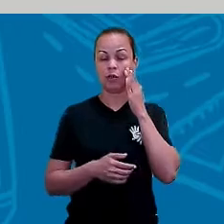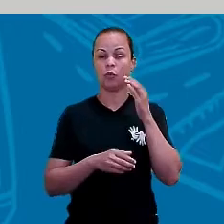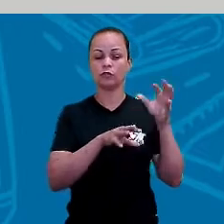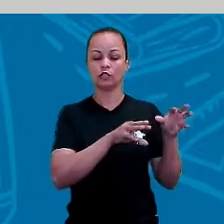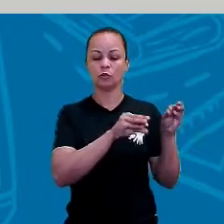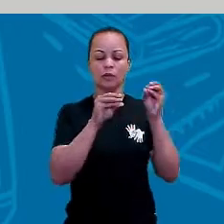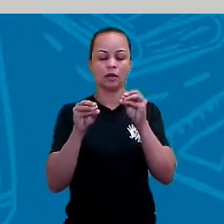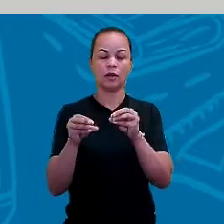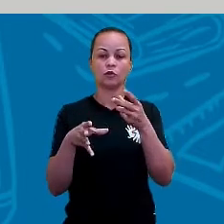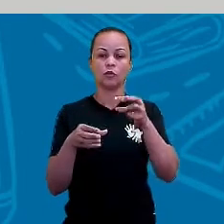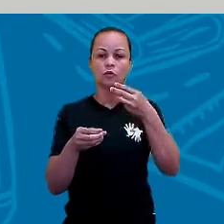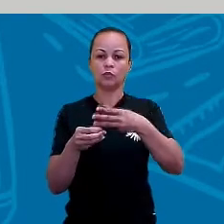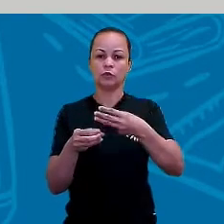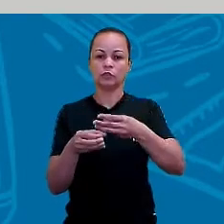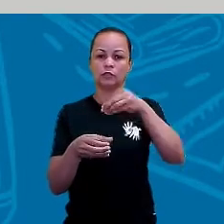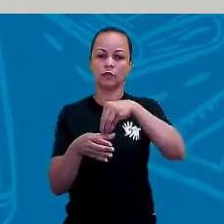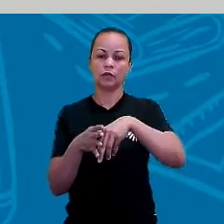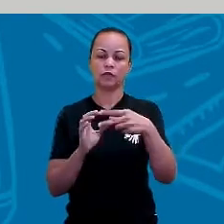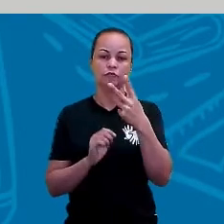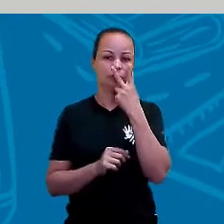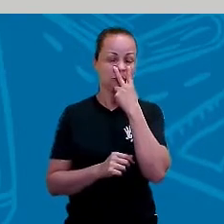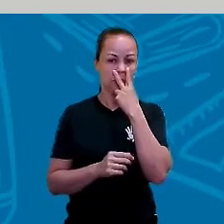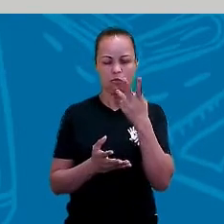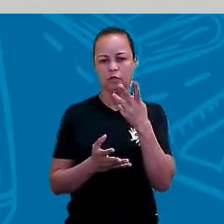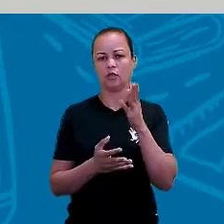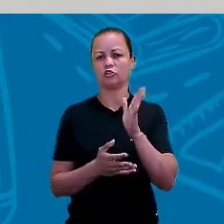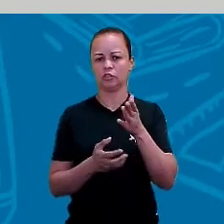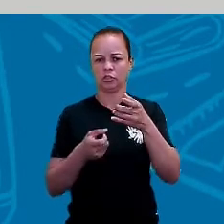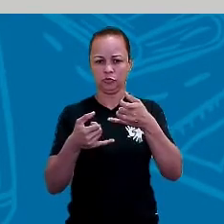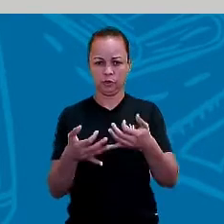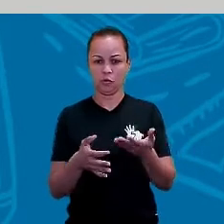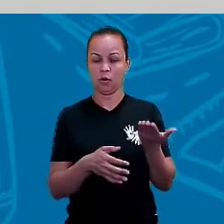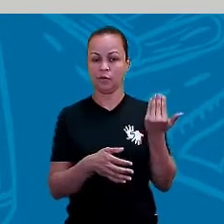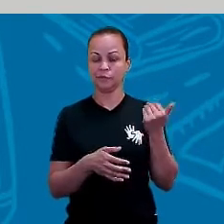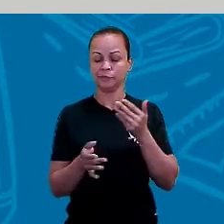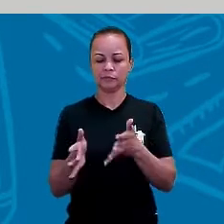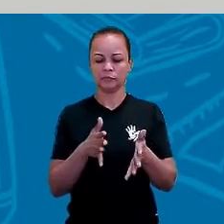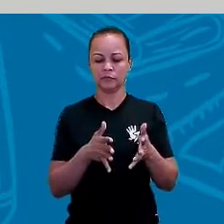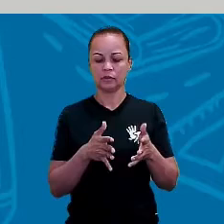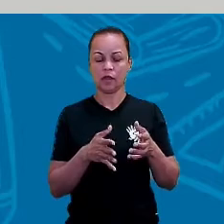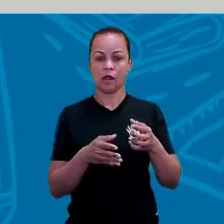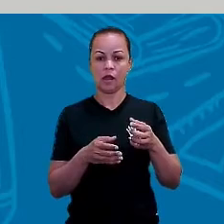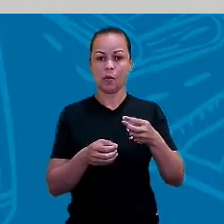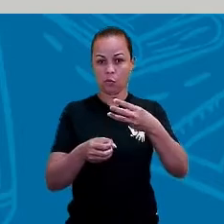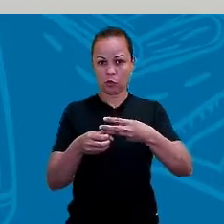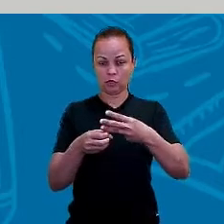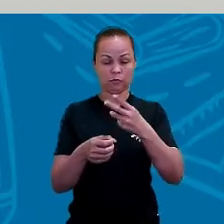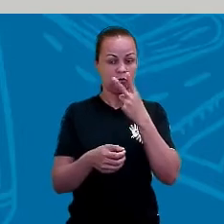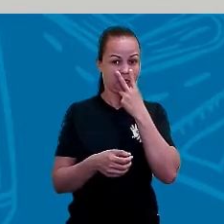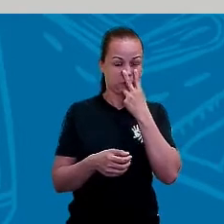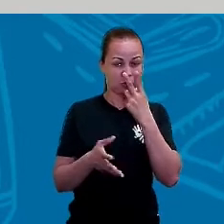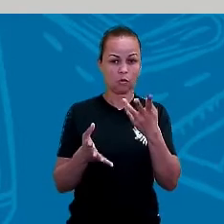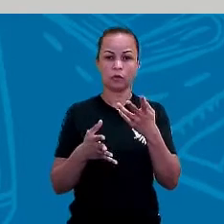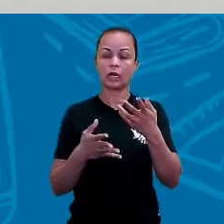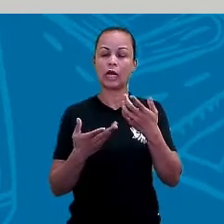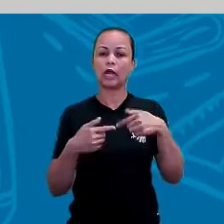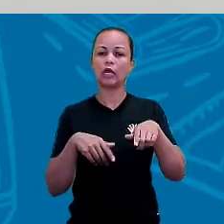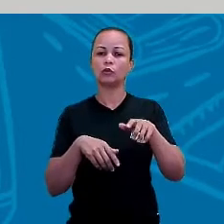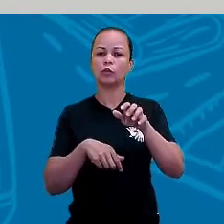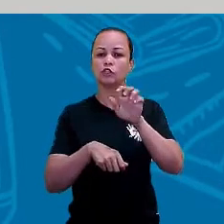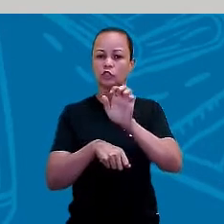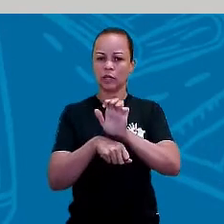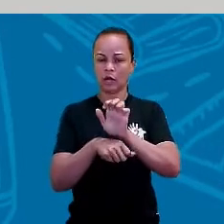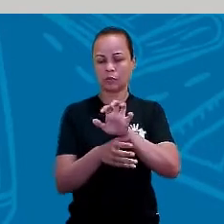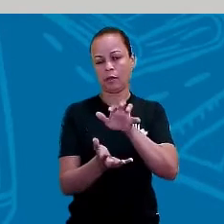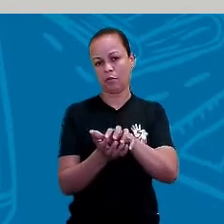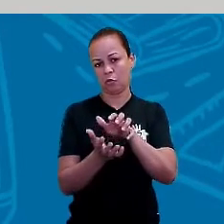dentro do município de Vitória de Santo Antão, né? Já tinha dito isso anteriormente. Vitória de Santo Antão é um município, pertence ao estado de Pernambuco. Então,